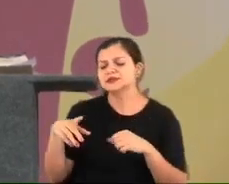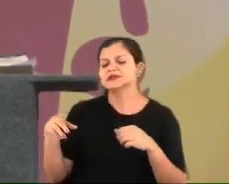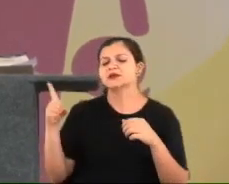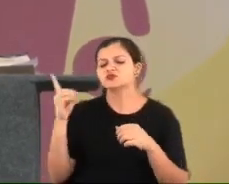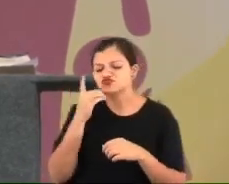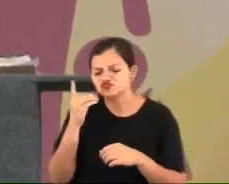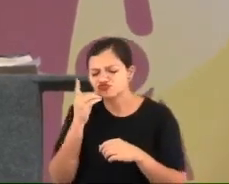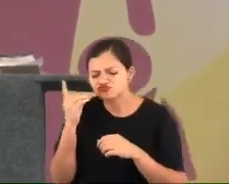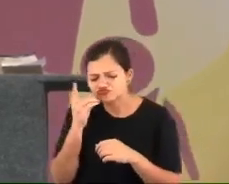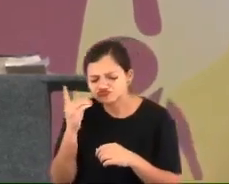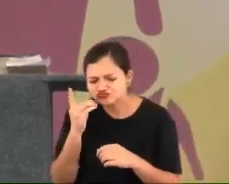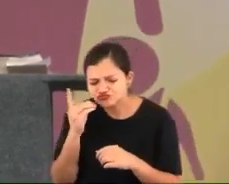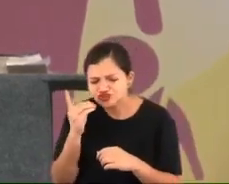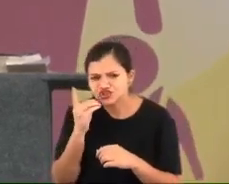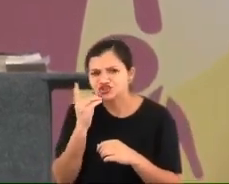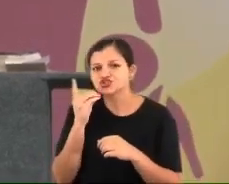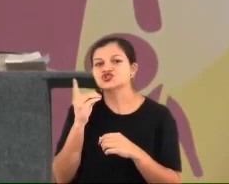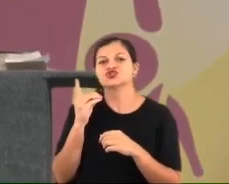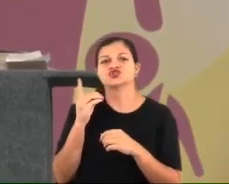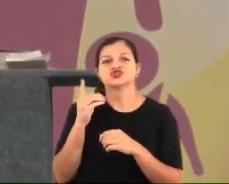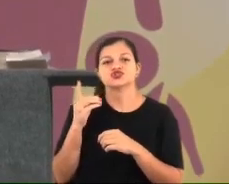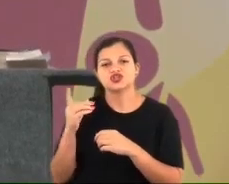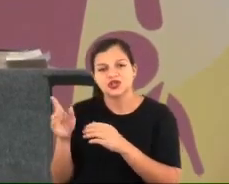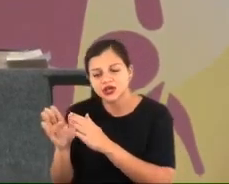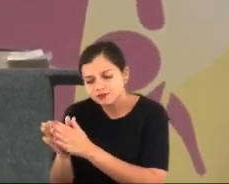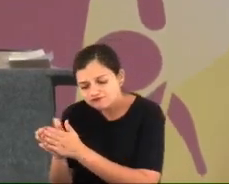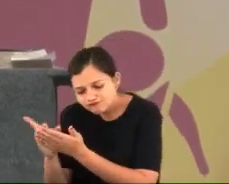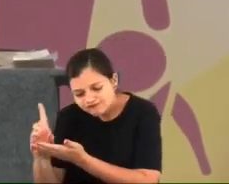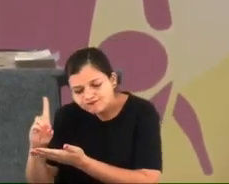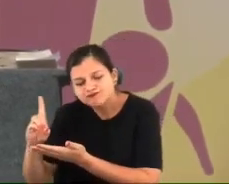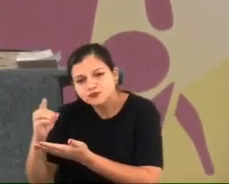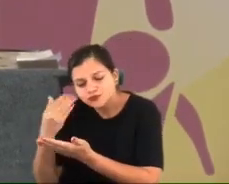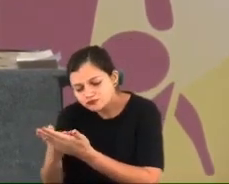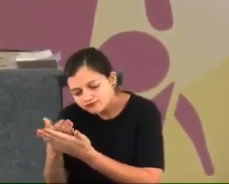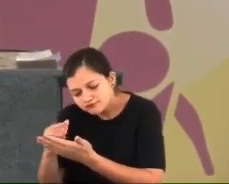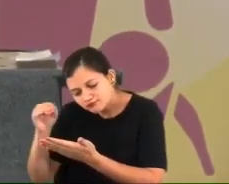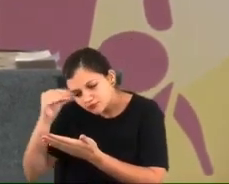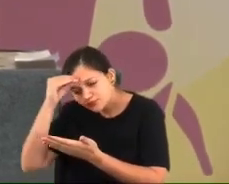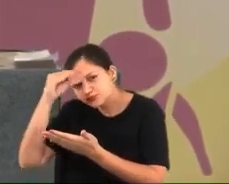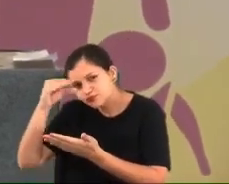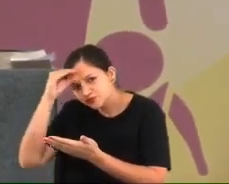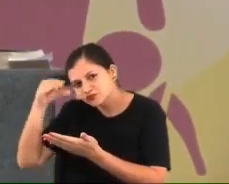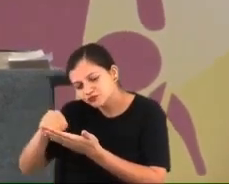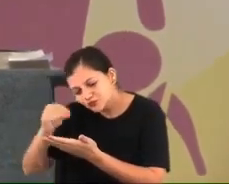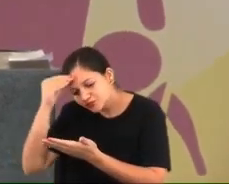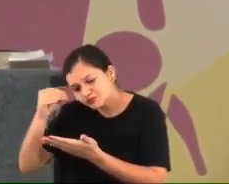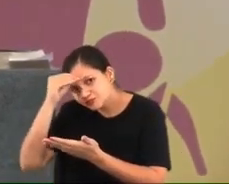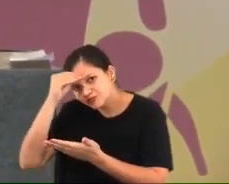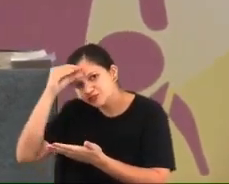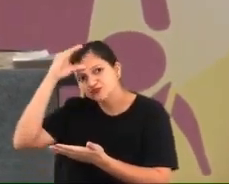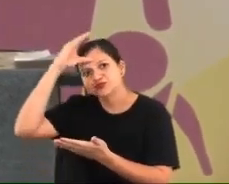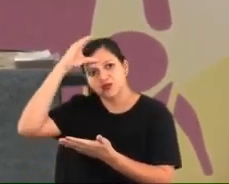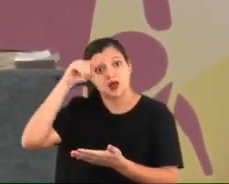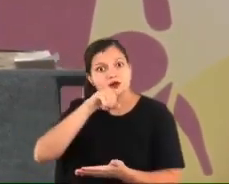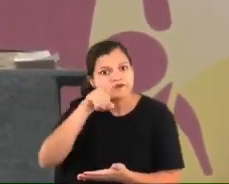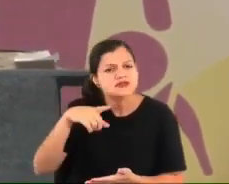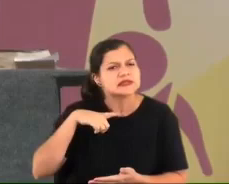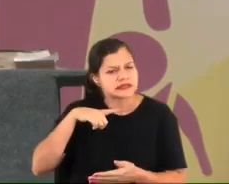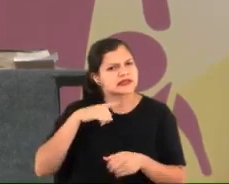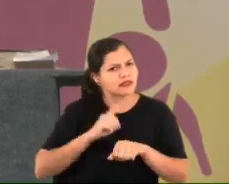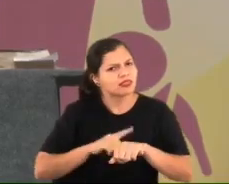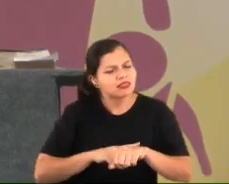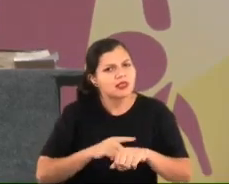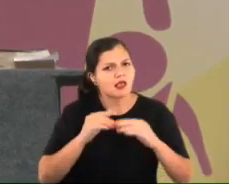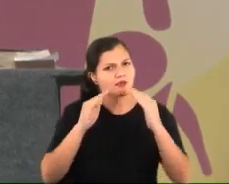deveria buscar alimento da palavra de Deus. Você que está com mais tempo, por que você está assistindo tanta série? Por que você está assistindo